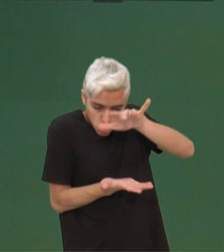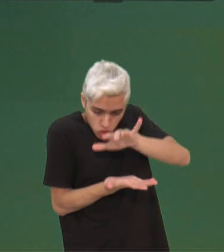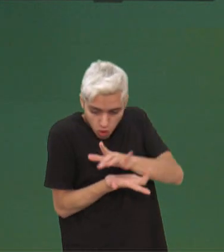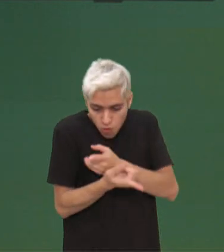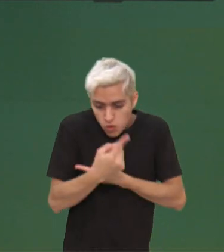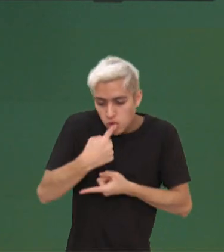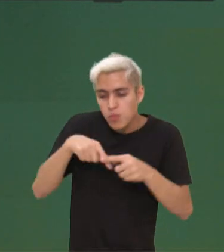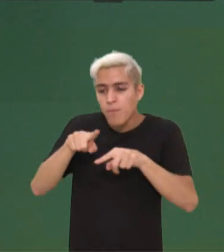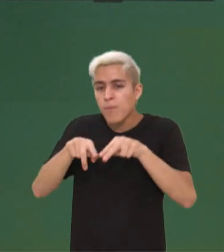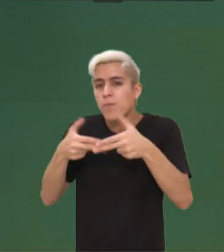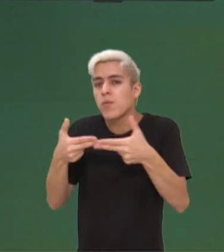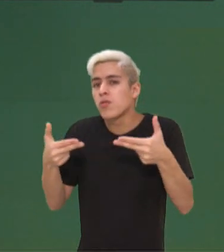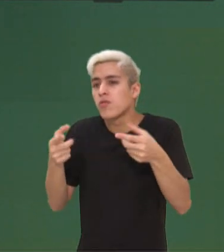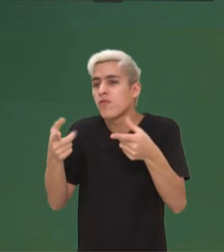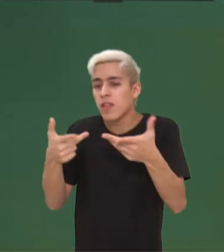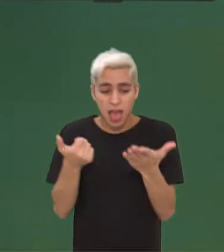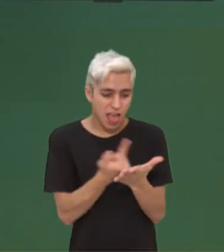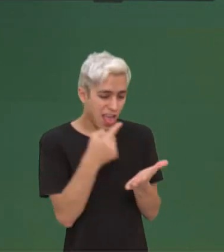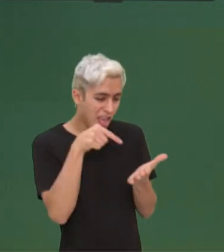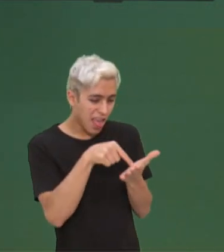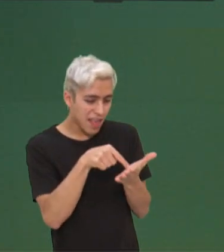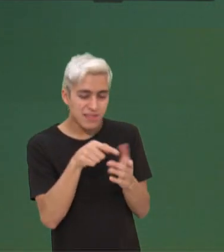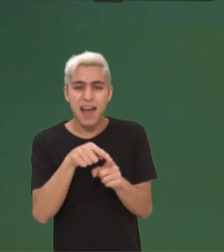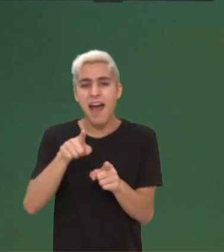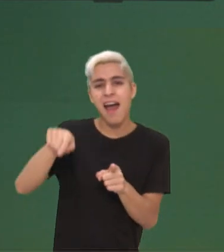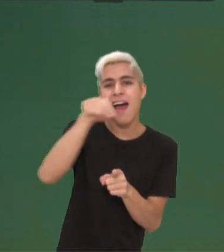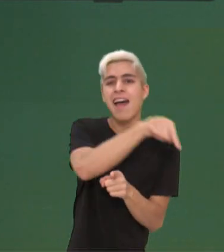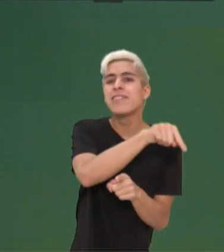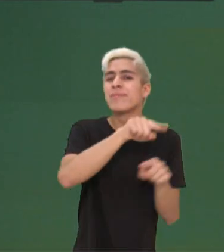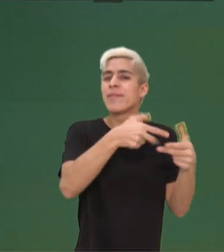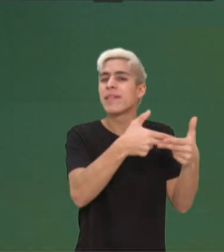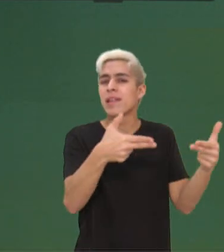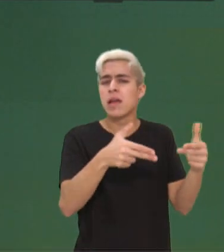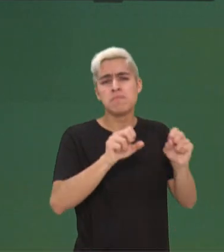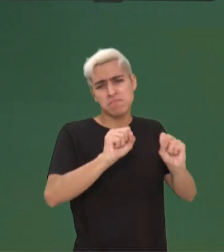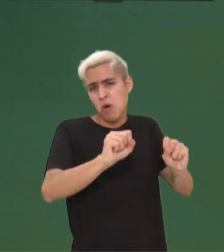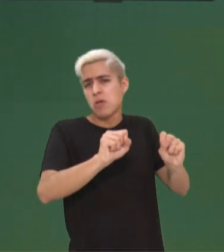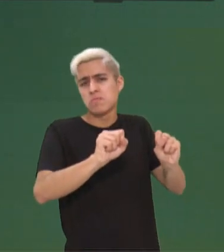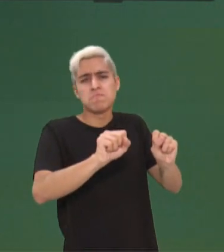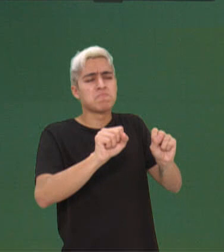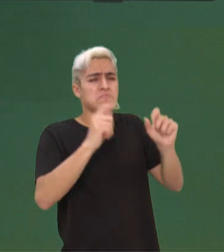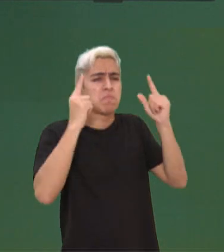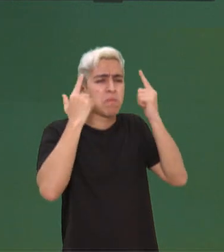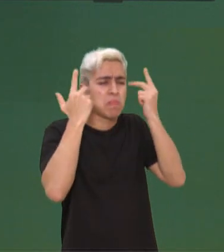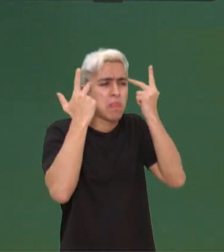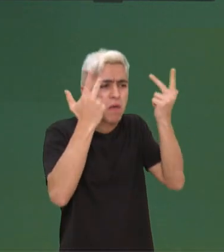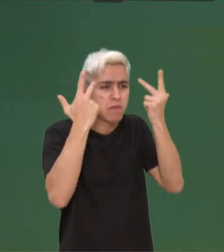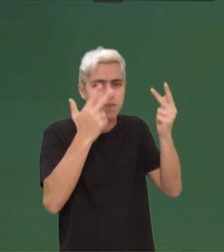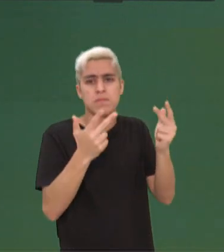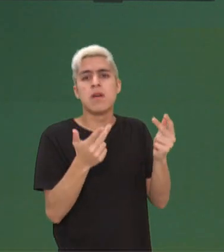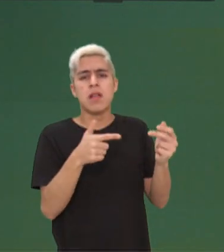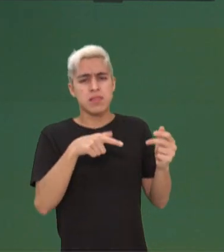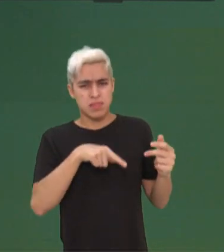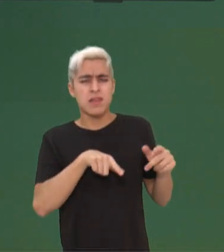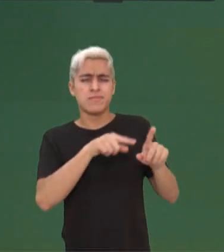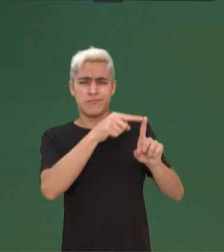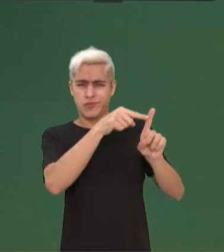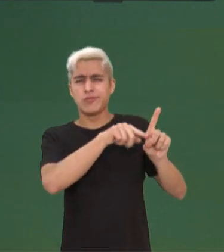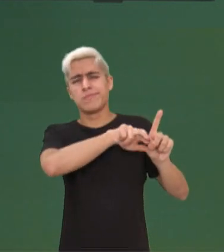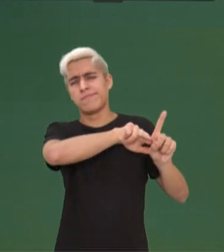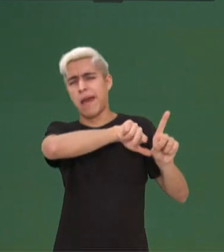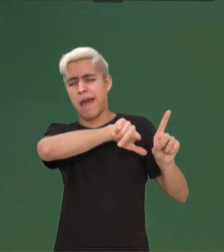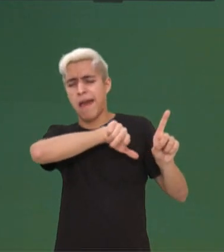que nós vamos consumir. É a matéria-prima, que pode ser um produto natural. Aí nós vamos ver lá depois diferentes tipos,